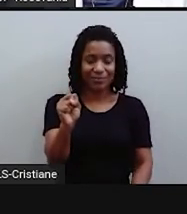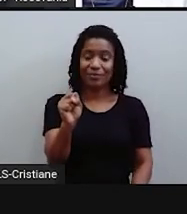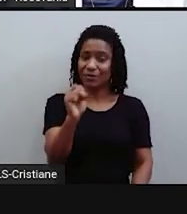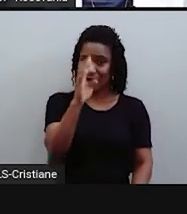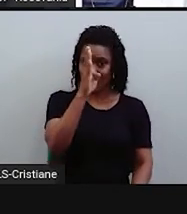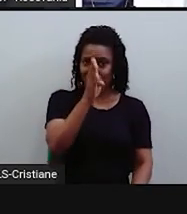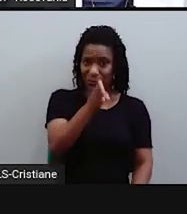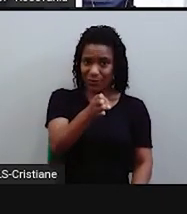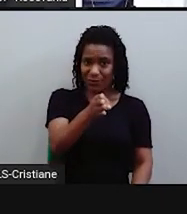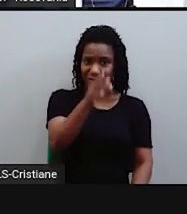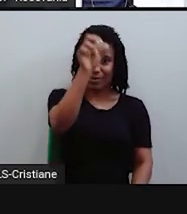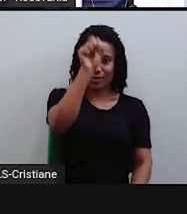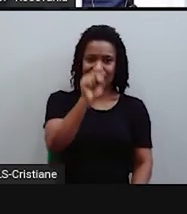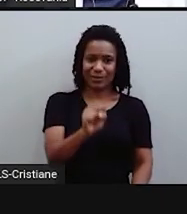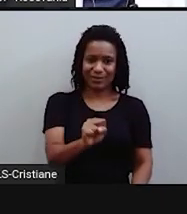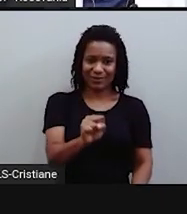sul.